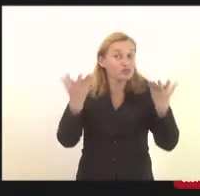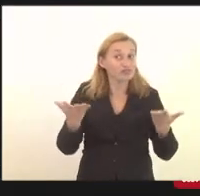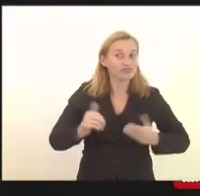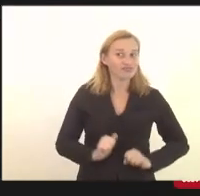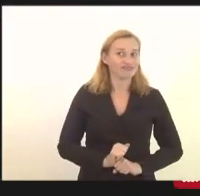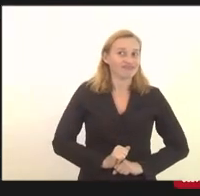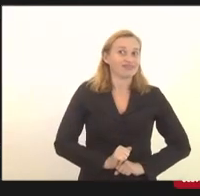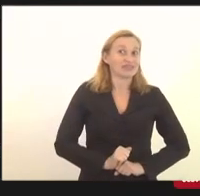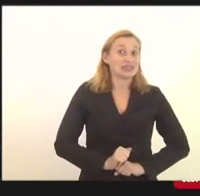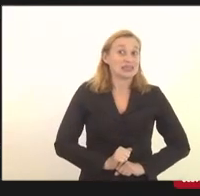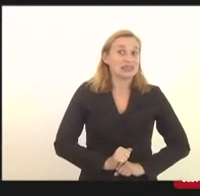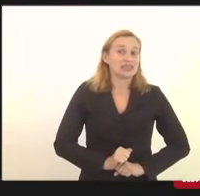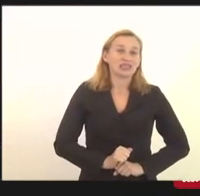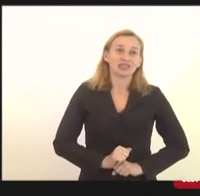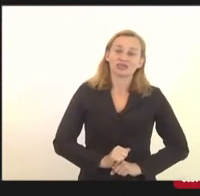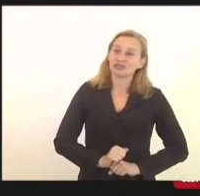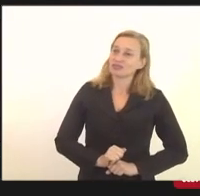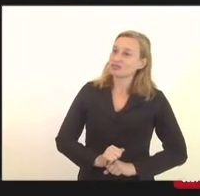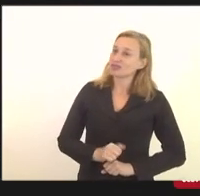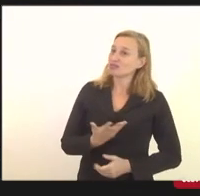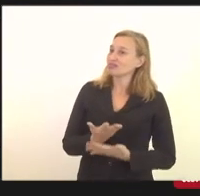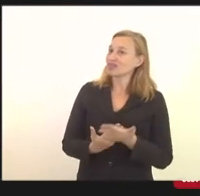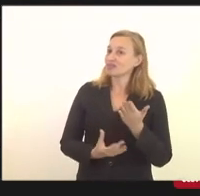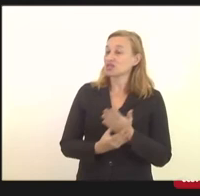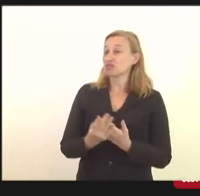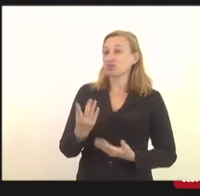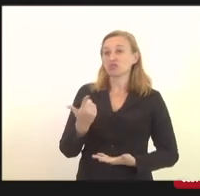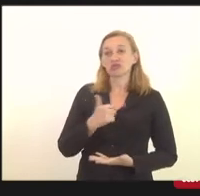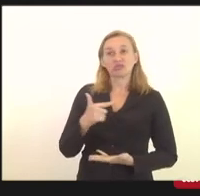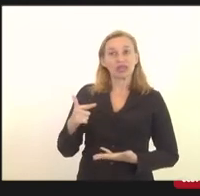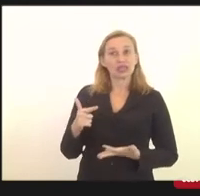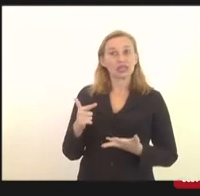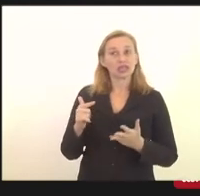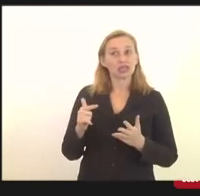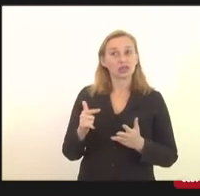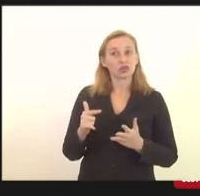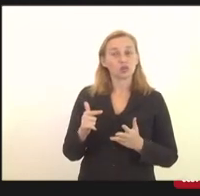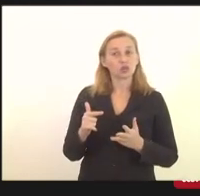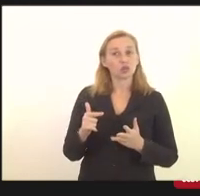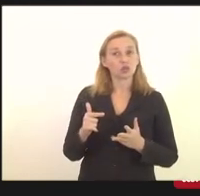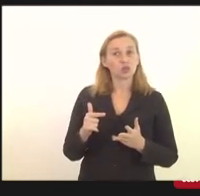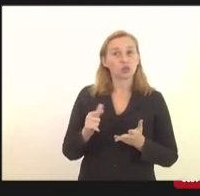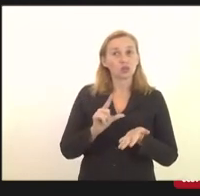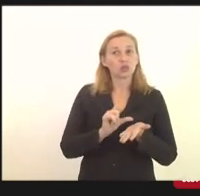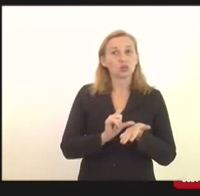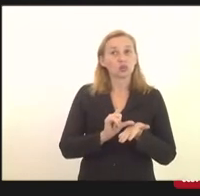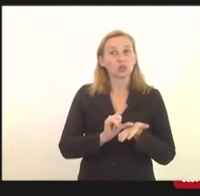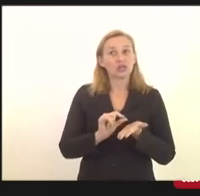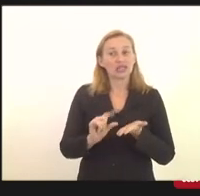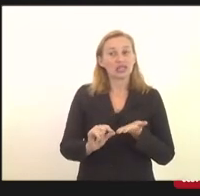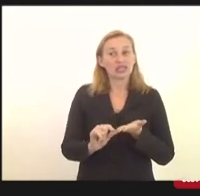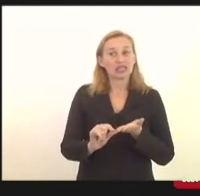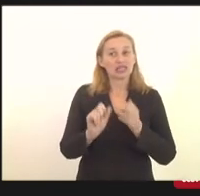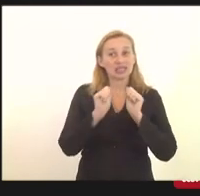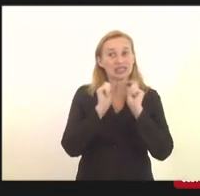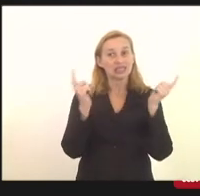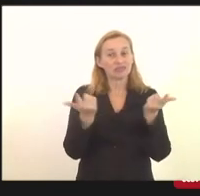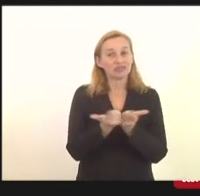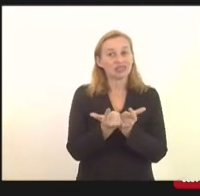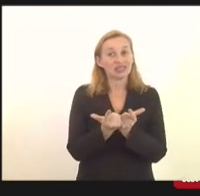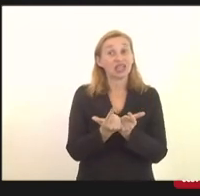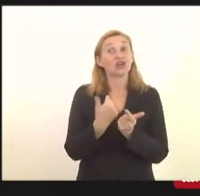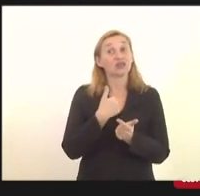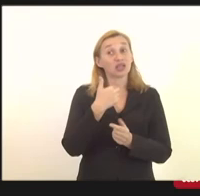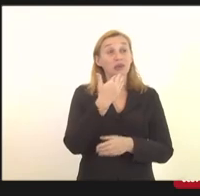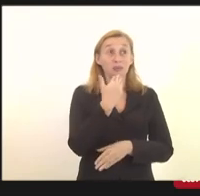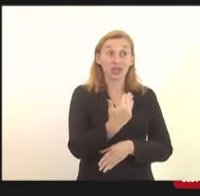Mas é que não está no meu poder, não, doutor Luiz Cláudio. Está no poder do arquivo da Assembleia Legislativa. Eu tenho que